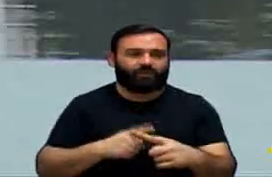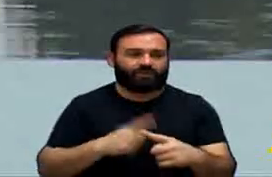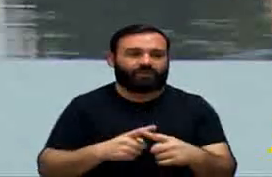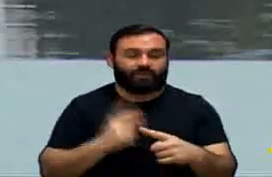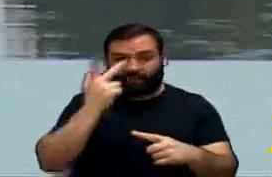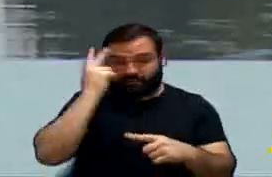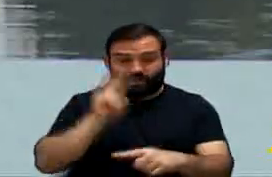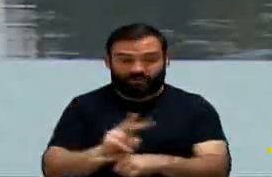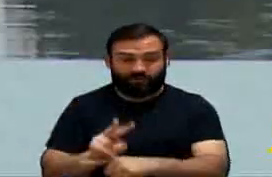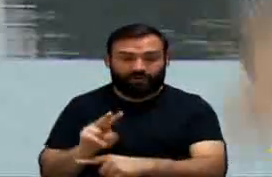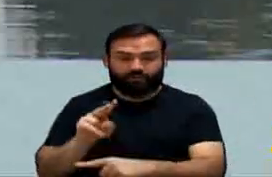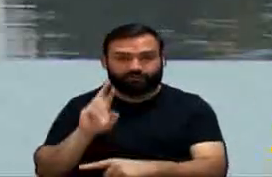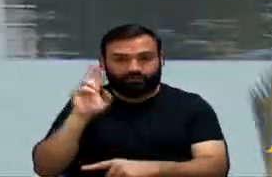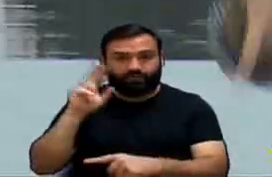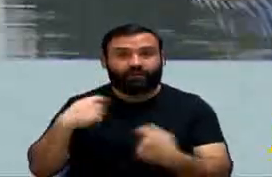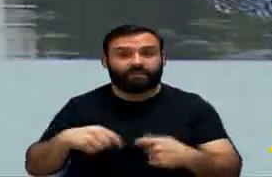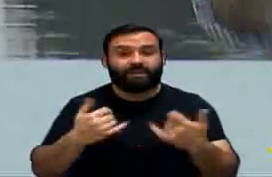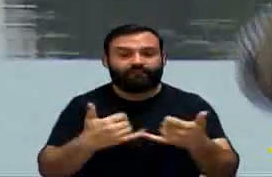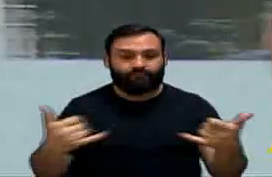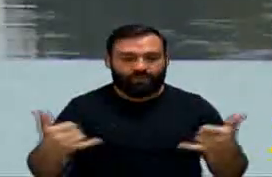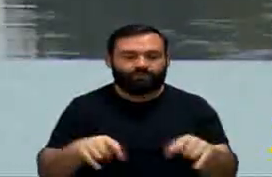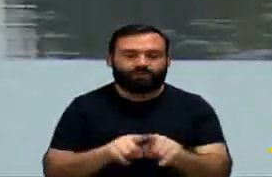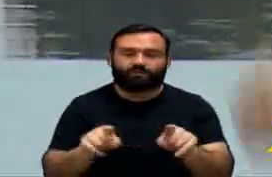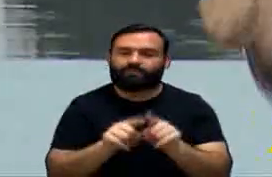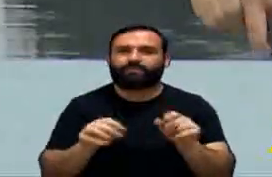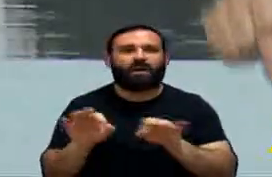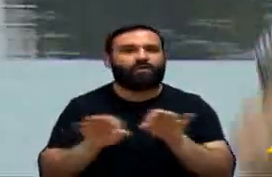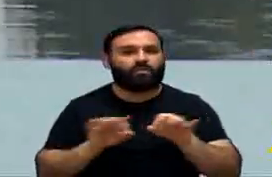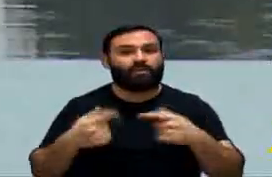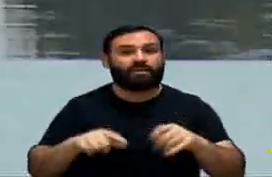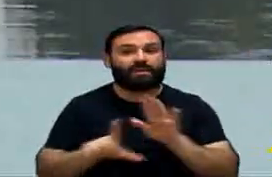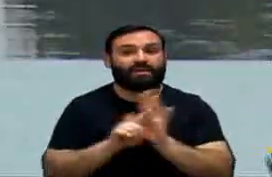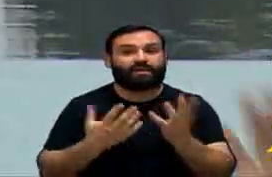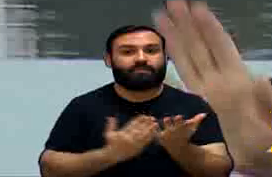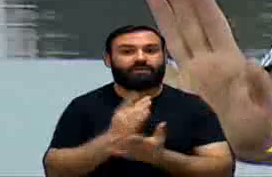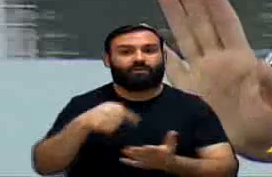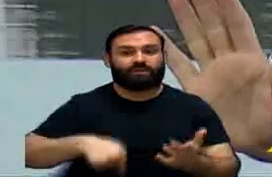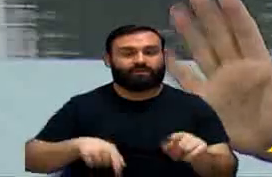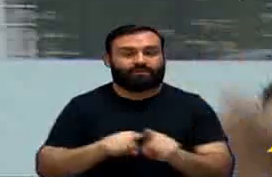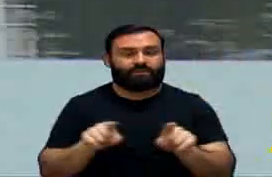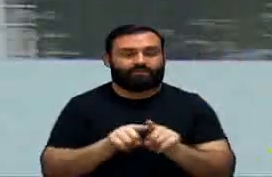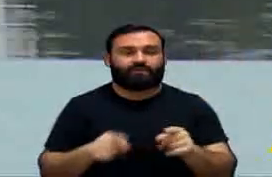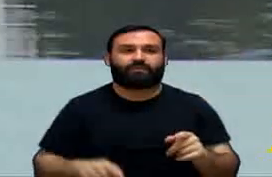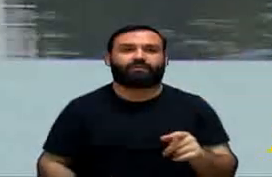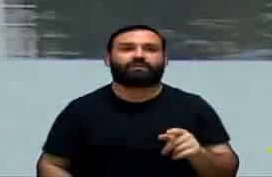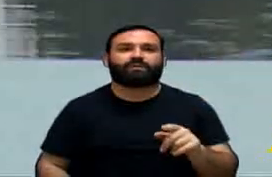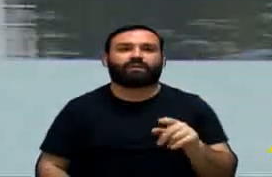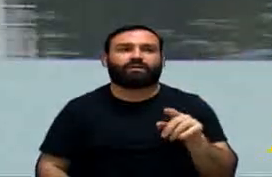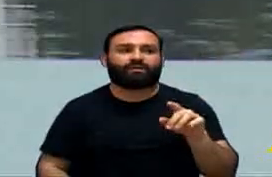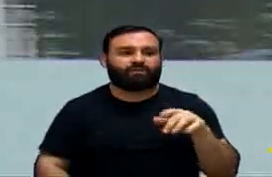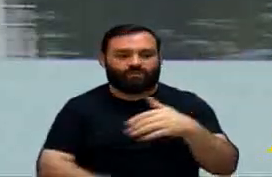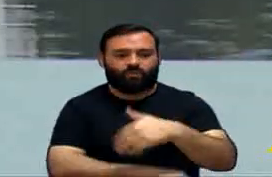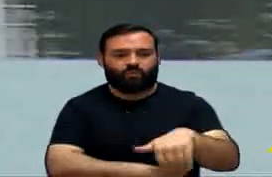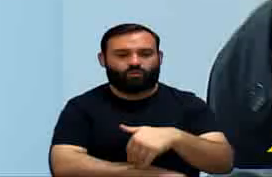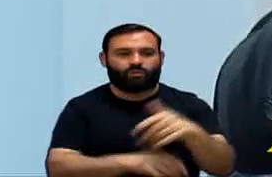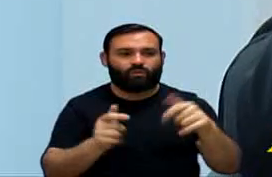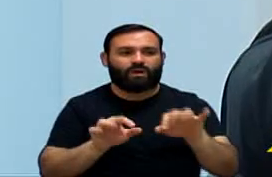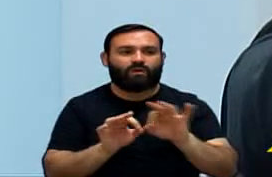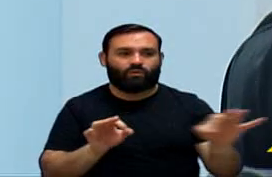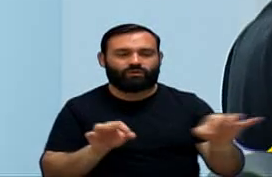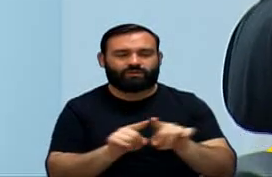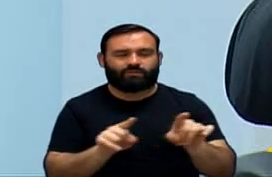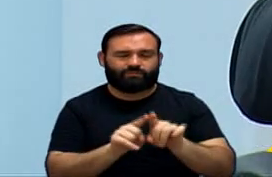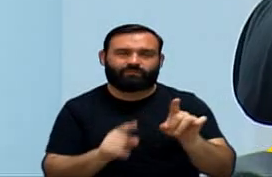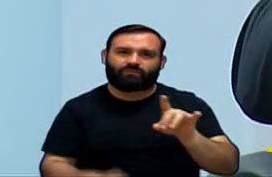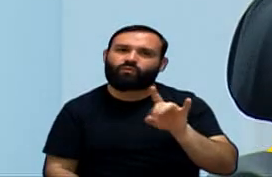quem cuida do condomínio vai ter que levar toda a fiação vai ter que dar dar jeito para tudo lei aprovado para essa casa aqui então não tem mais esse risco não só em não só em ruas e bairros afastados né